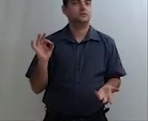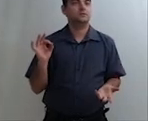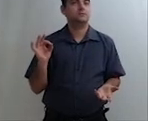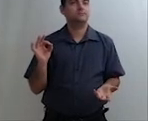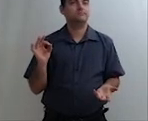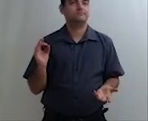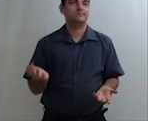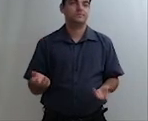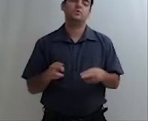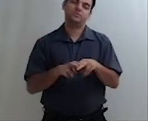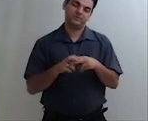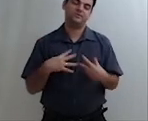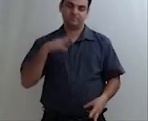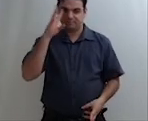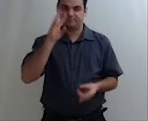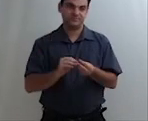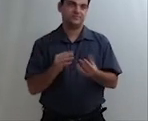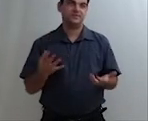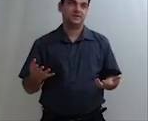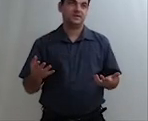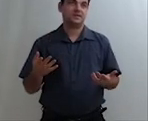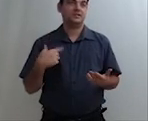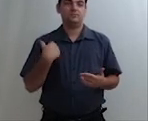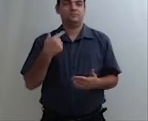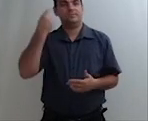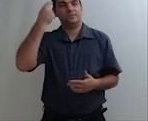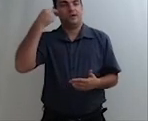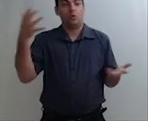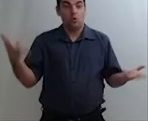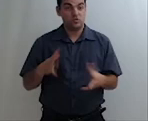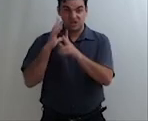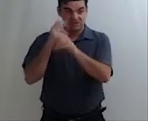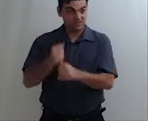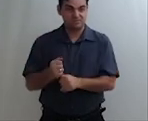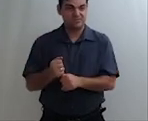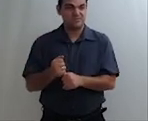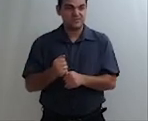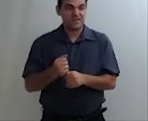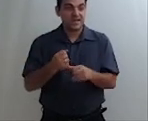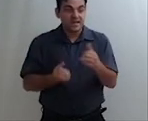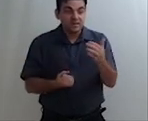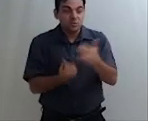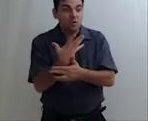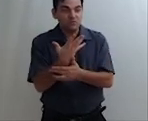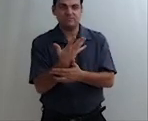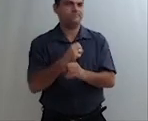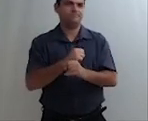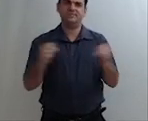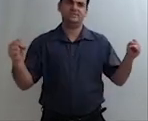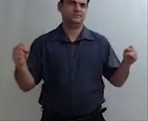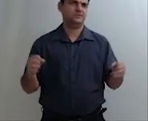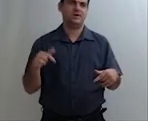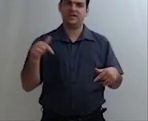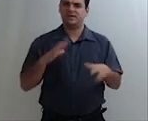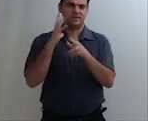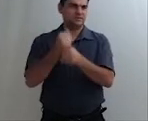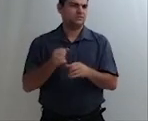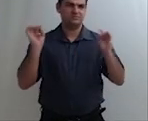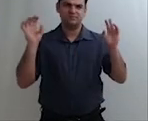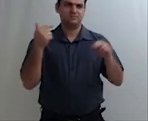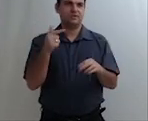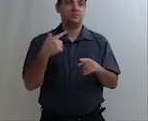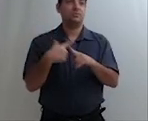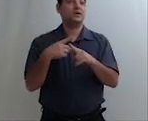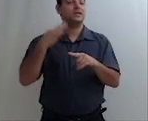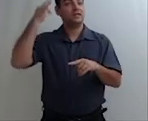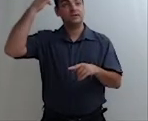eu tô então concluindo que não se admite inovação recursal consistente na discussão em embargos de de teses que não foram